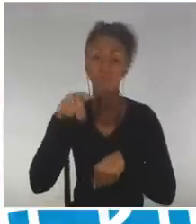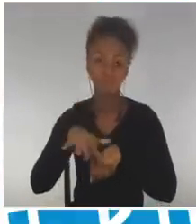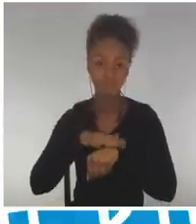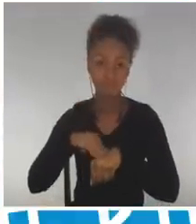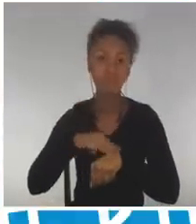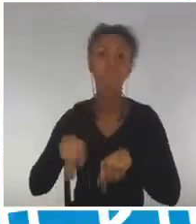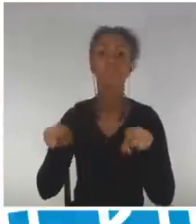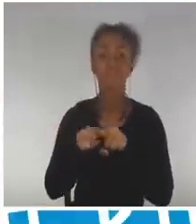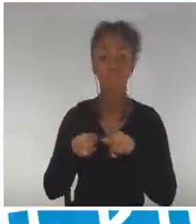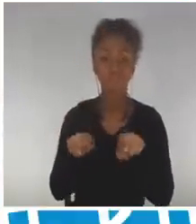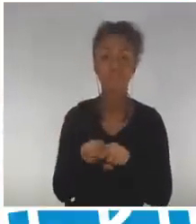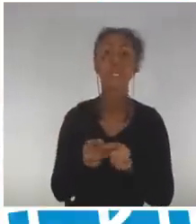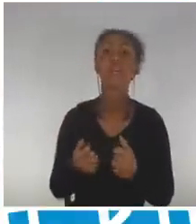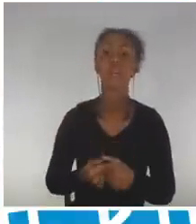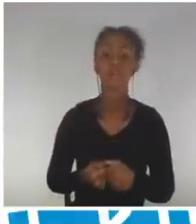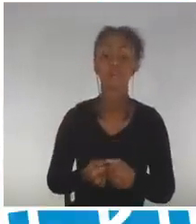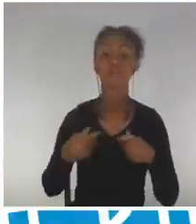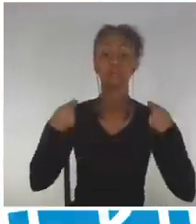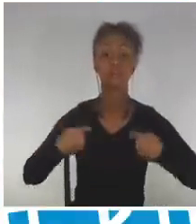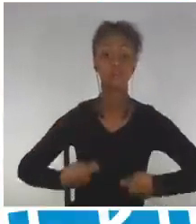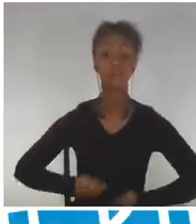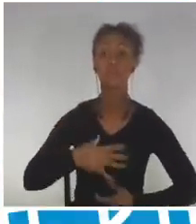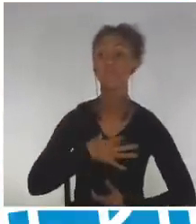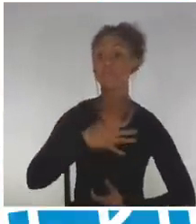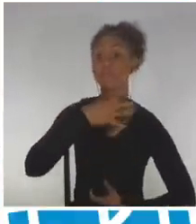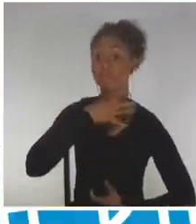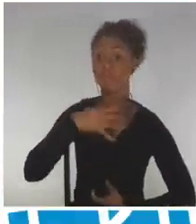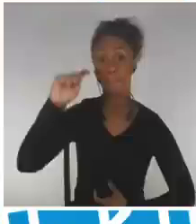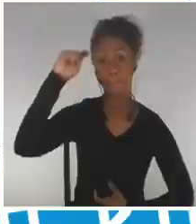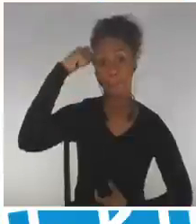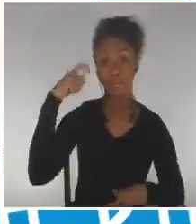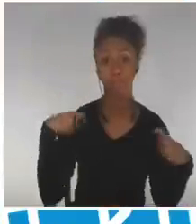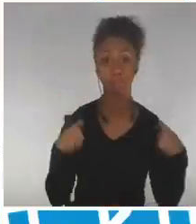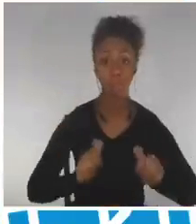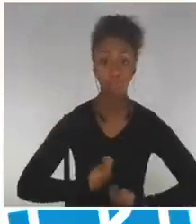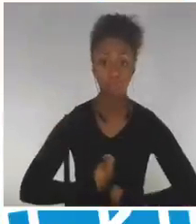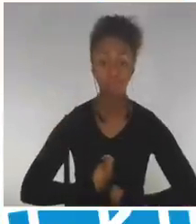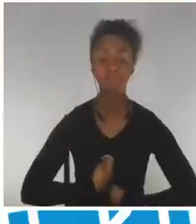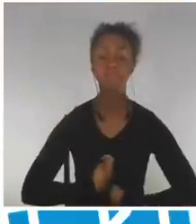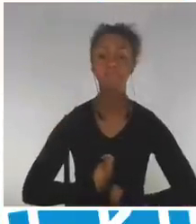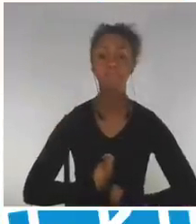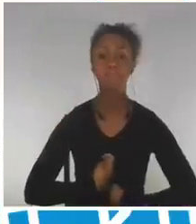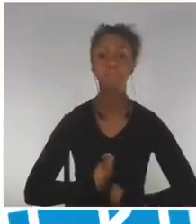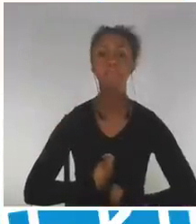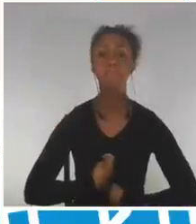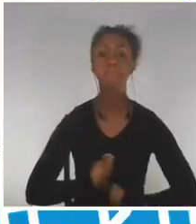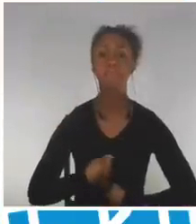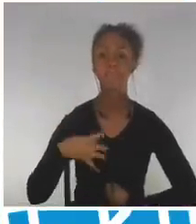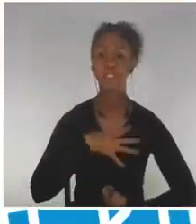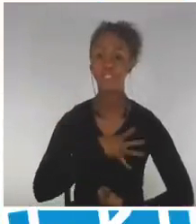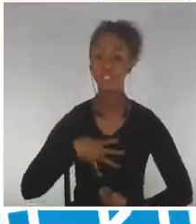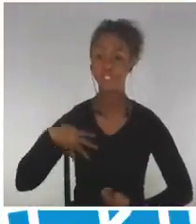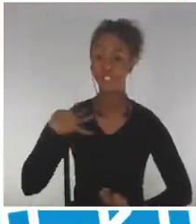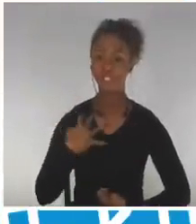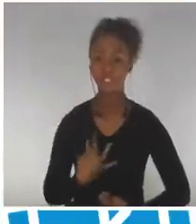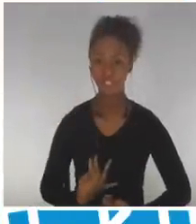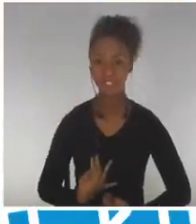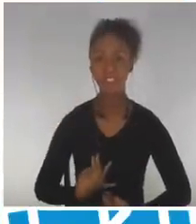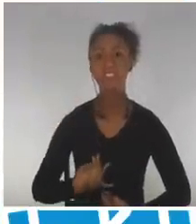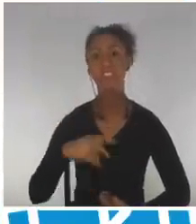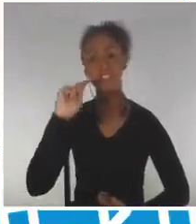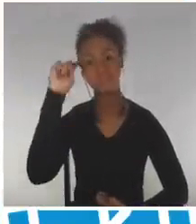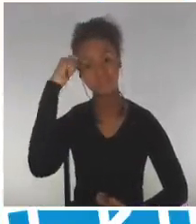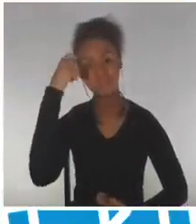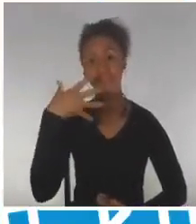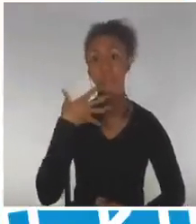usando uma blusa preta com um casaco, um blazer, xadrez de branco e preto, e